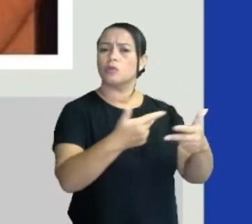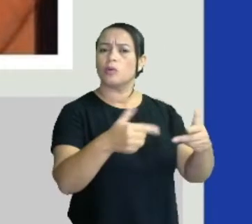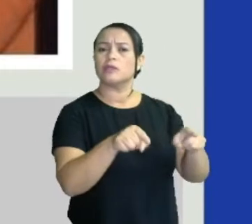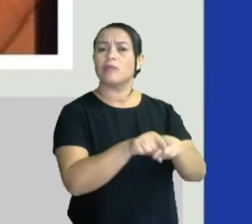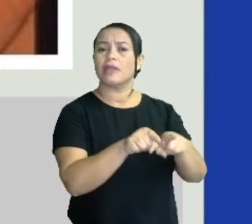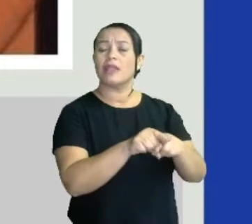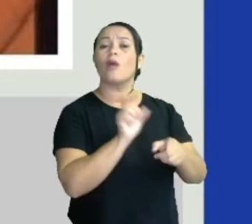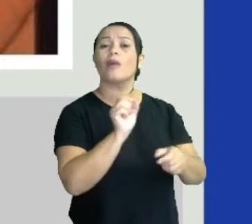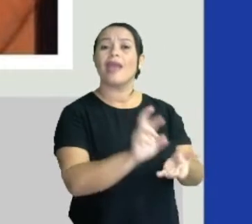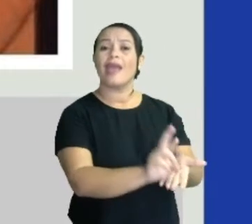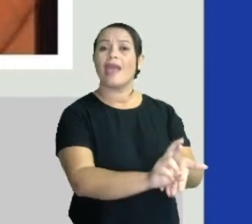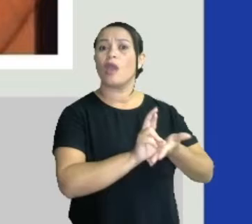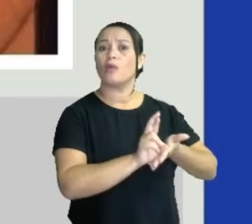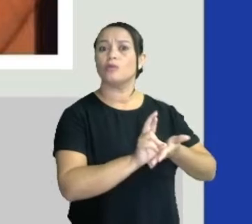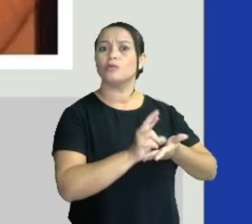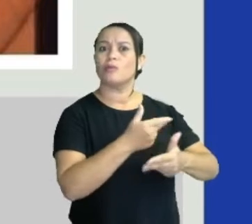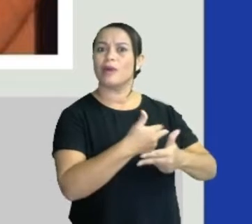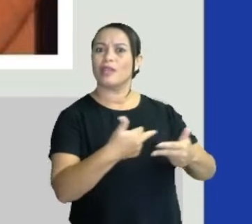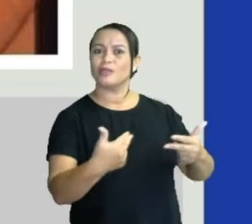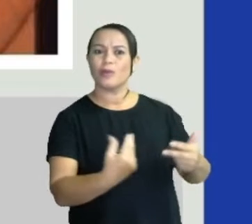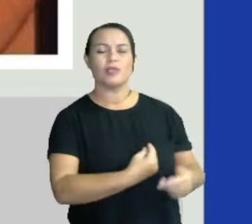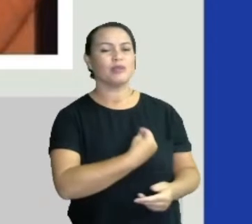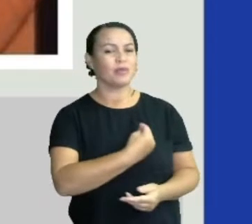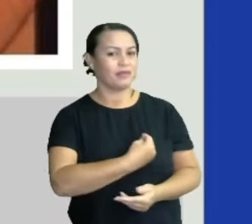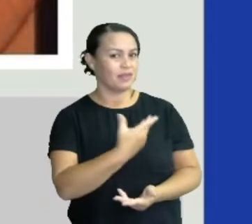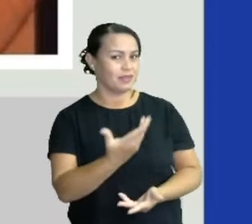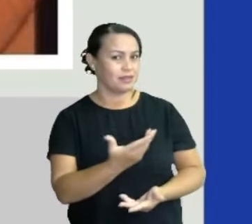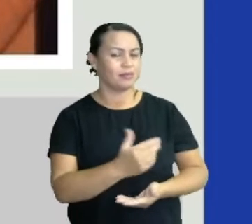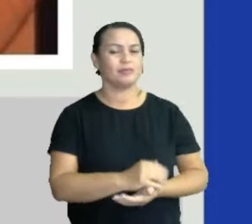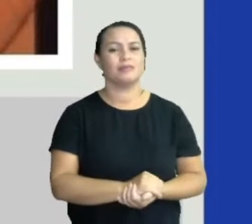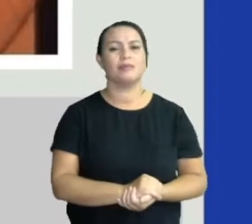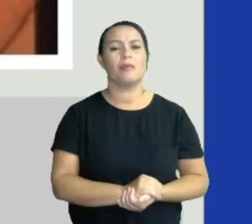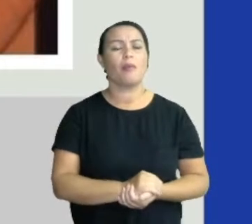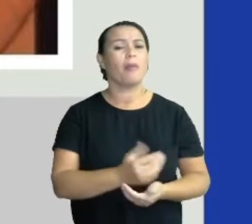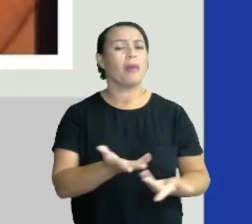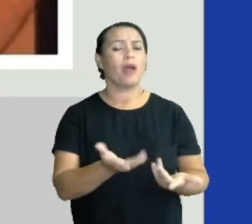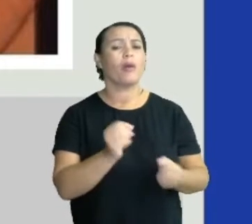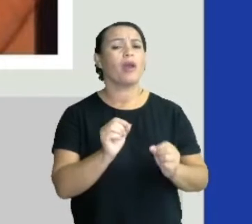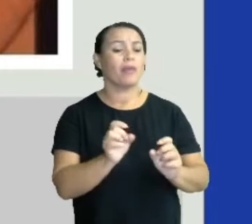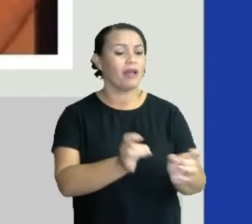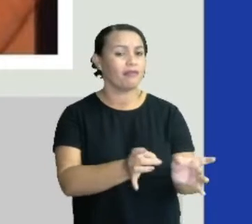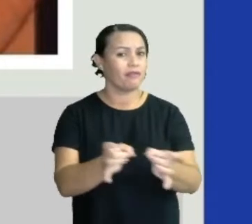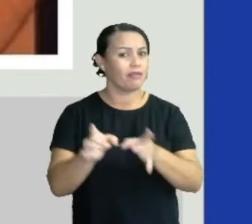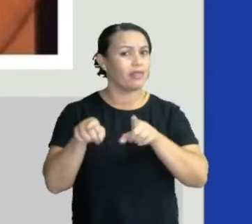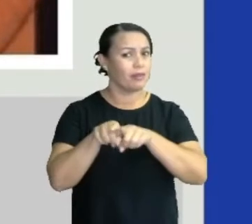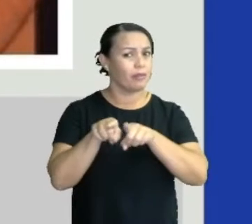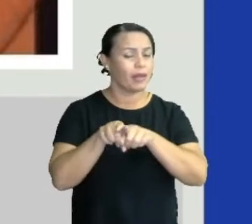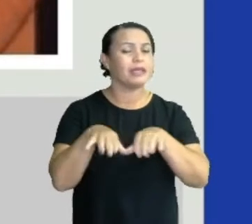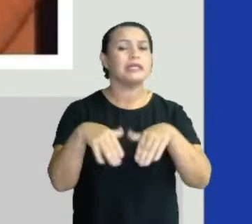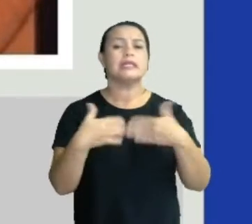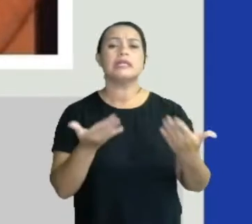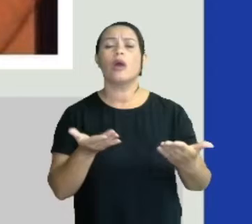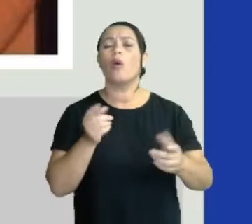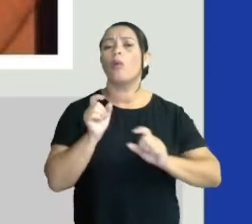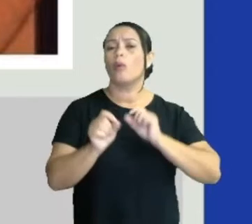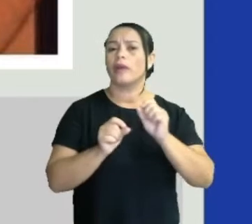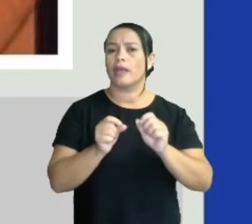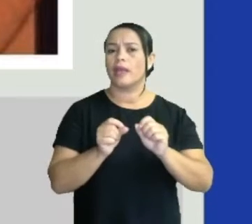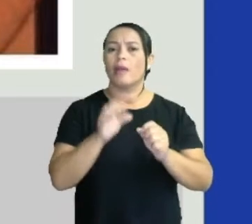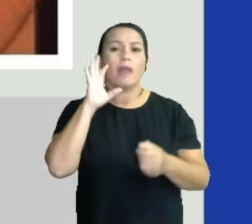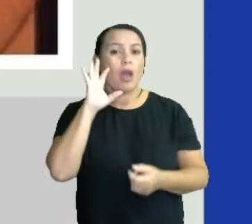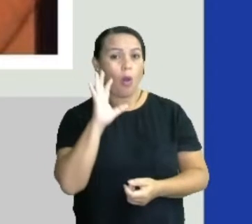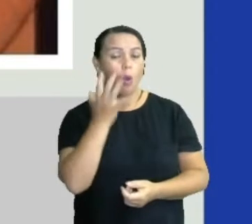a sua existência, para o seu comércio, né? Então, para